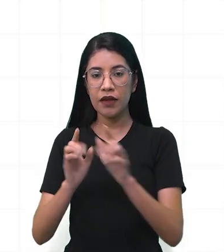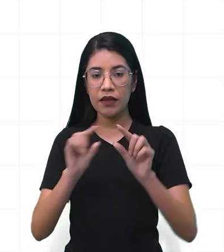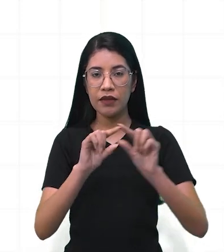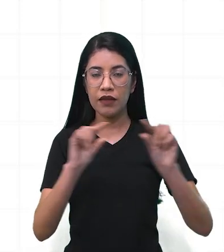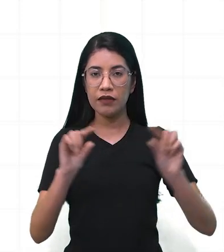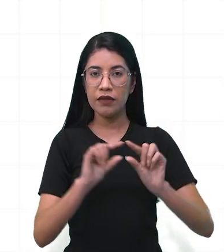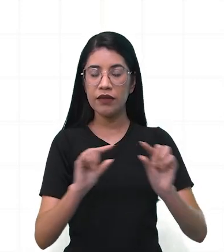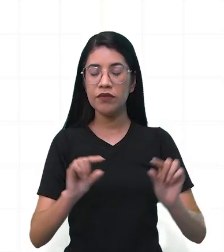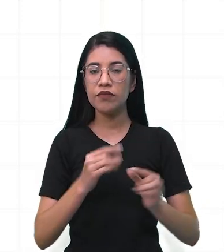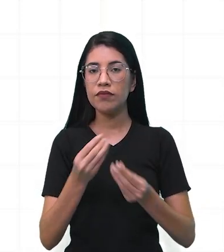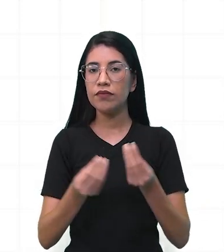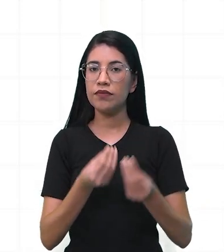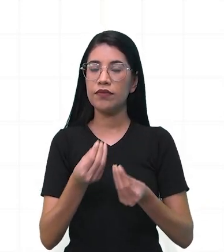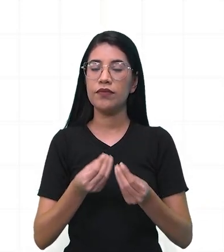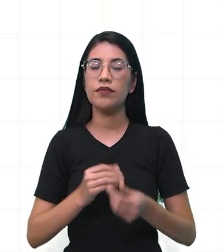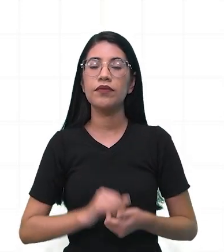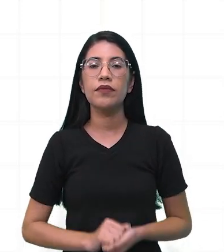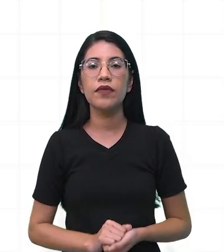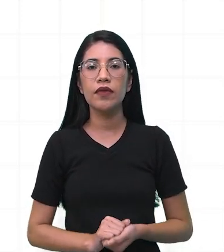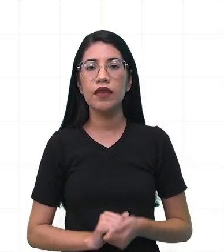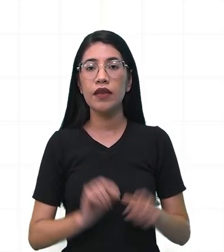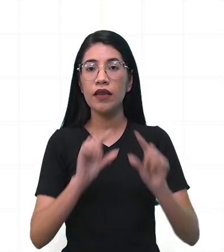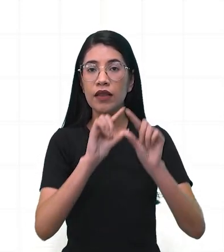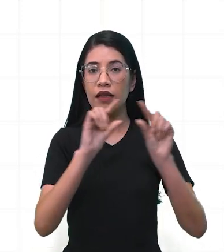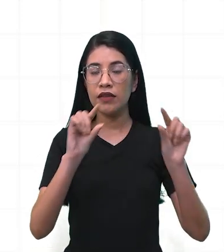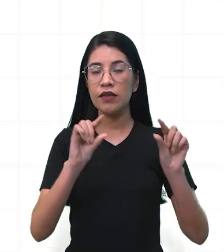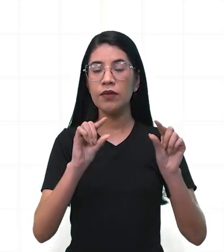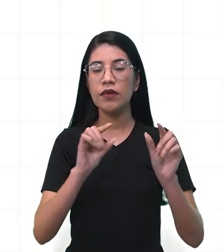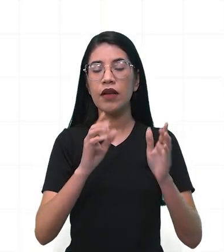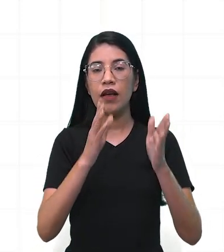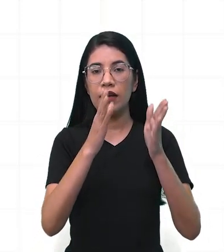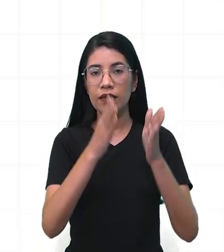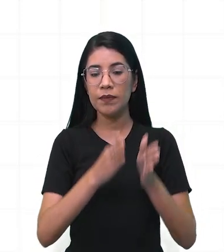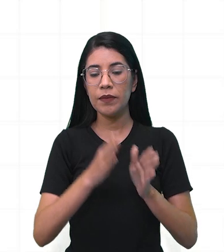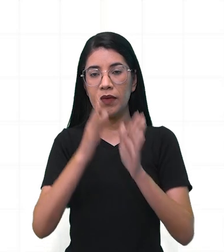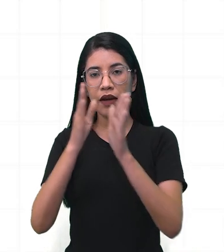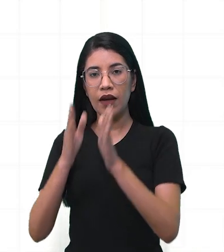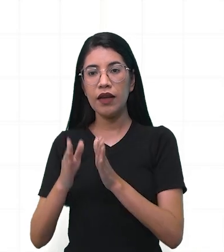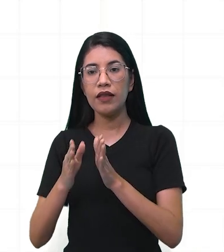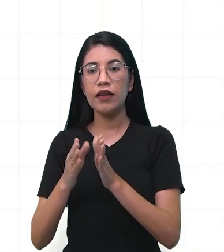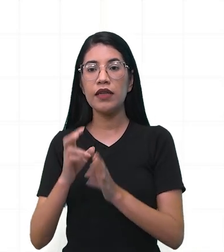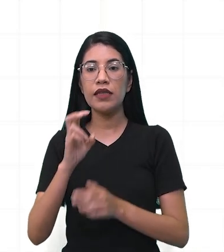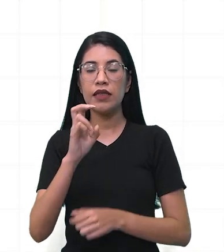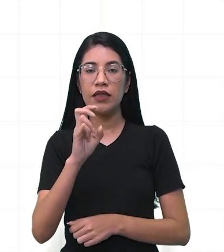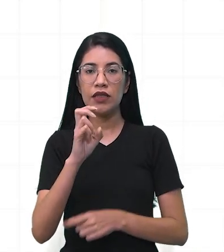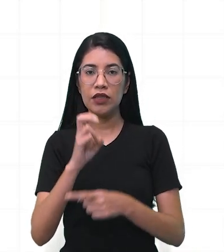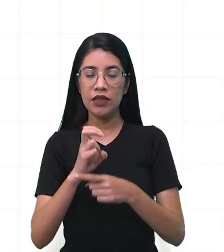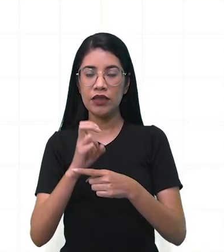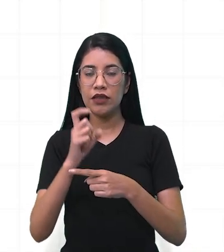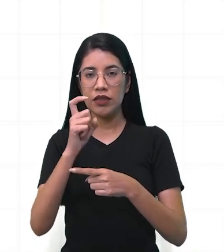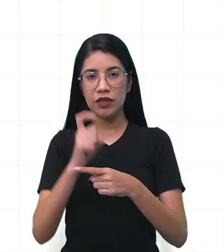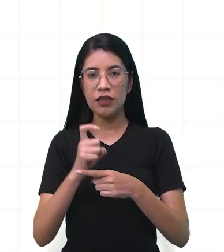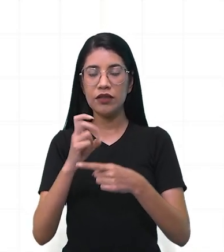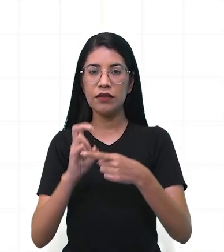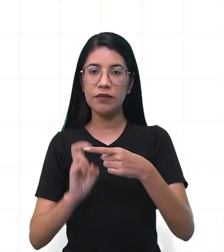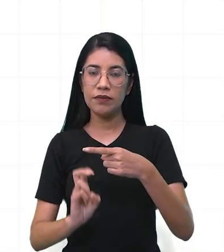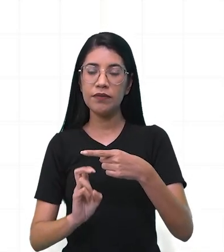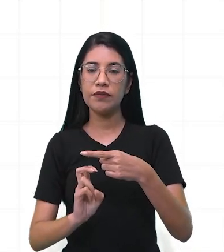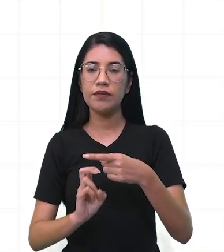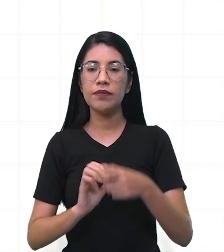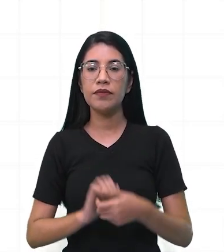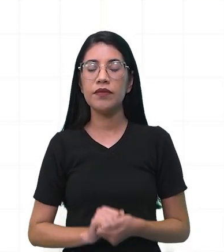linha? O que que tem aqui na segunda coluna? Nós temos x sobre 5, ou seja, um